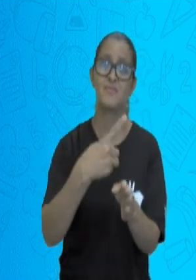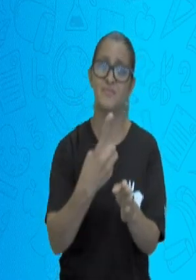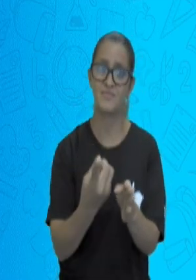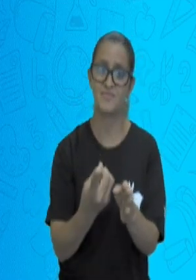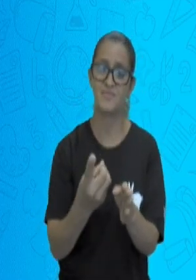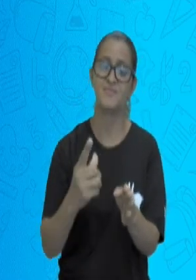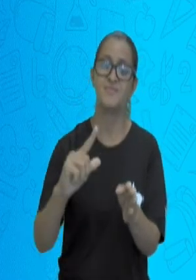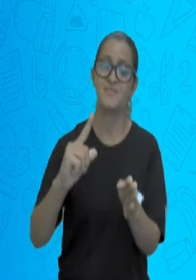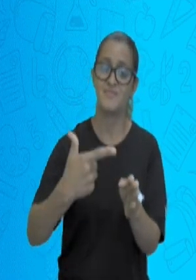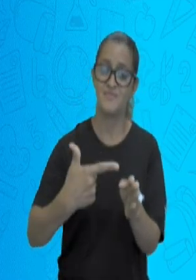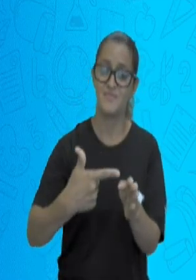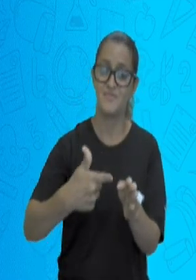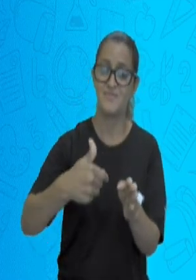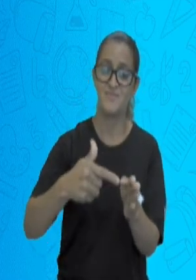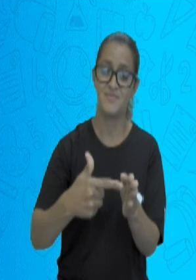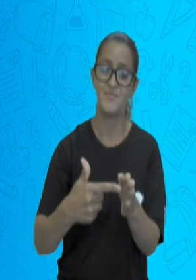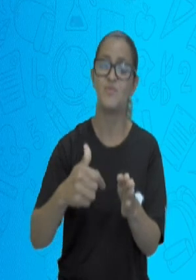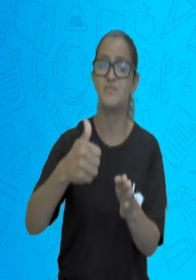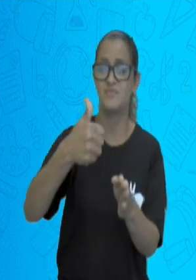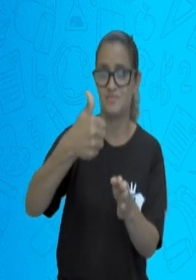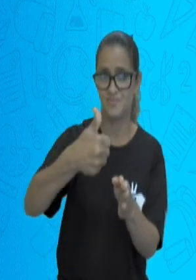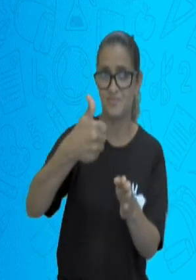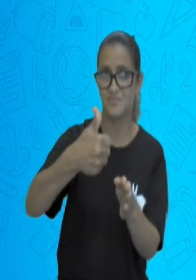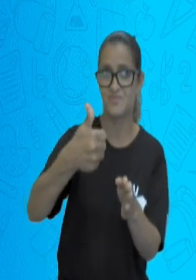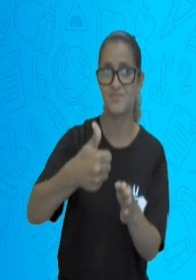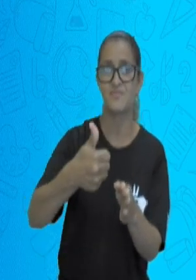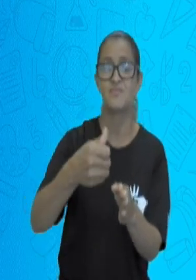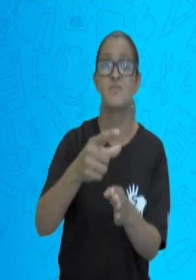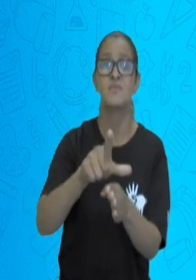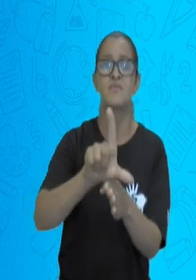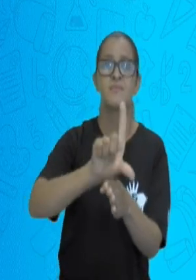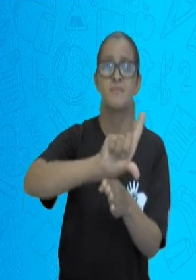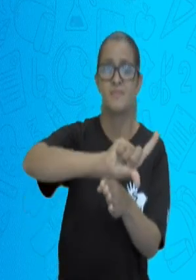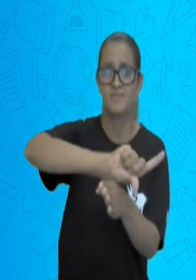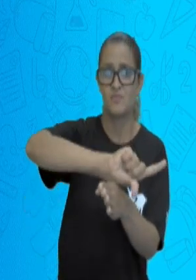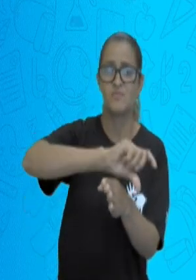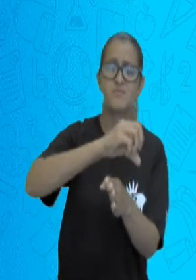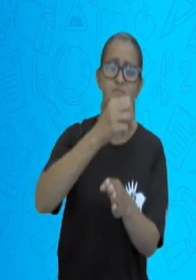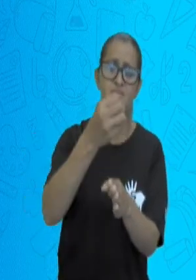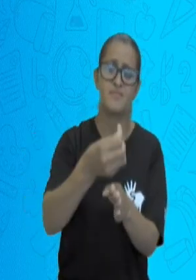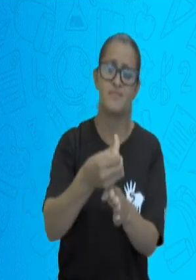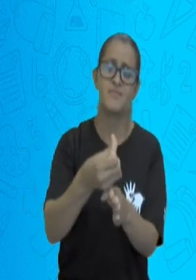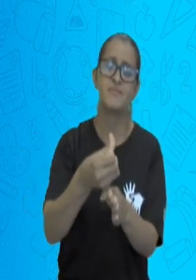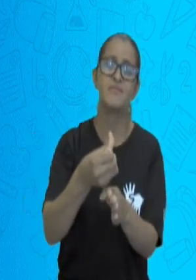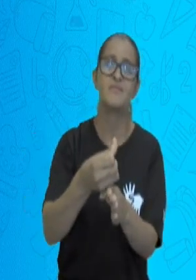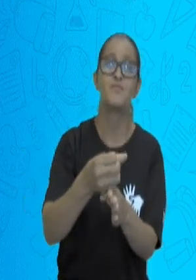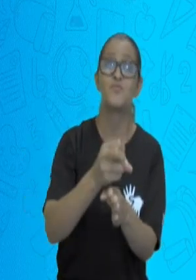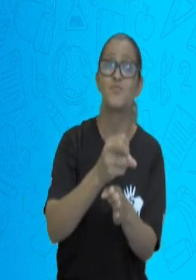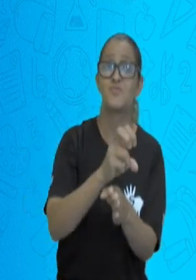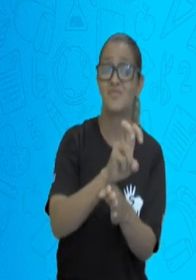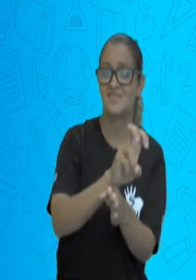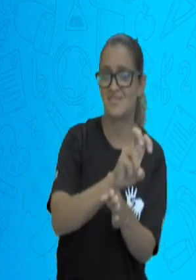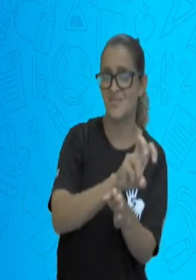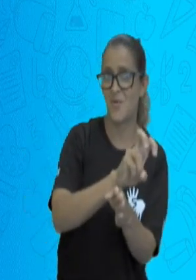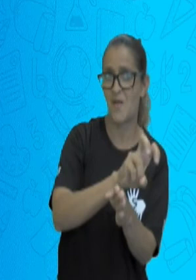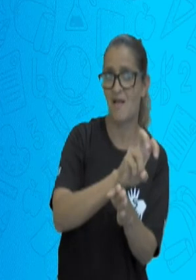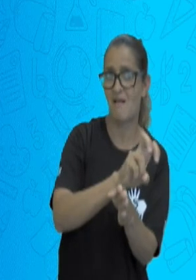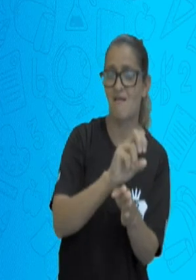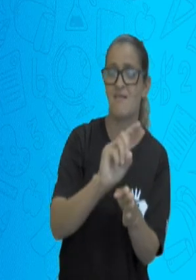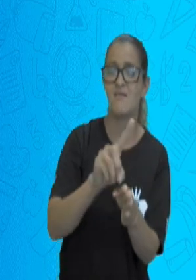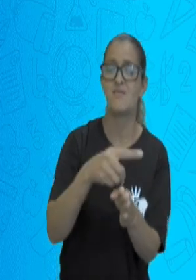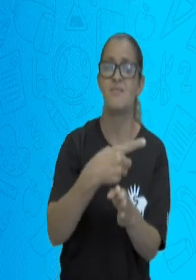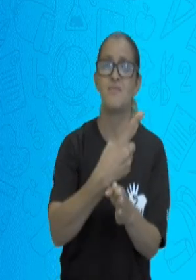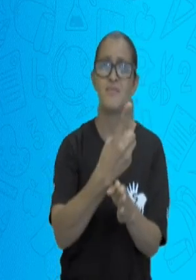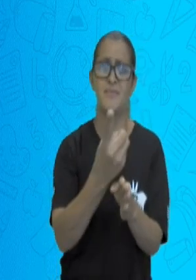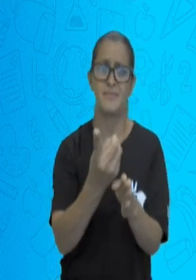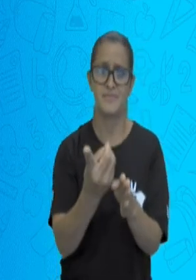Depois do 20, nós temos o 21. Antes do 6, nós temos o